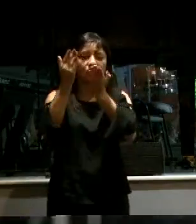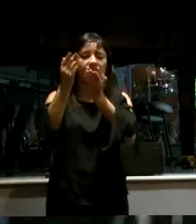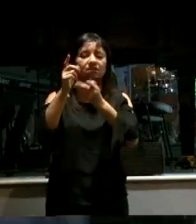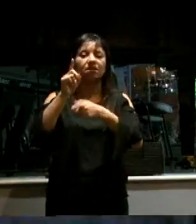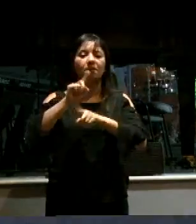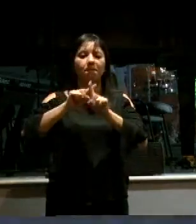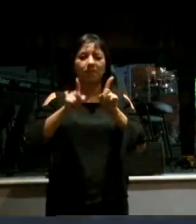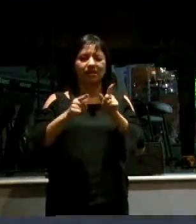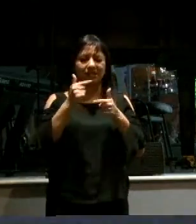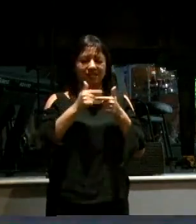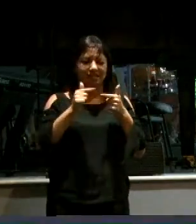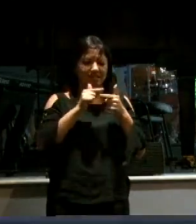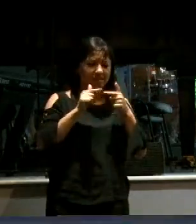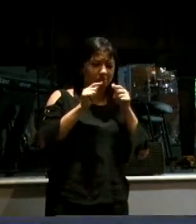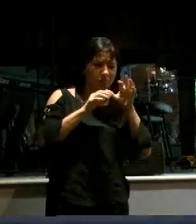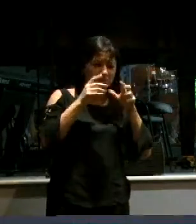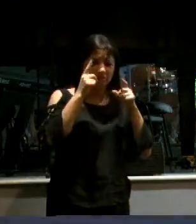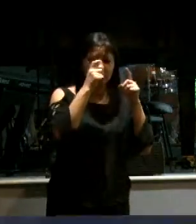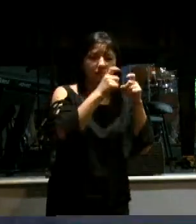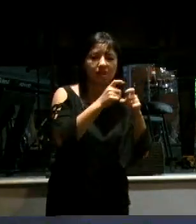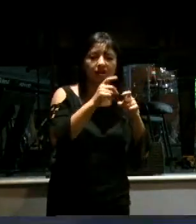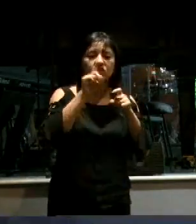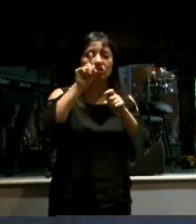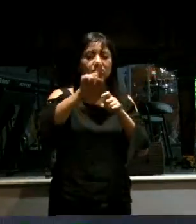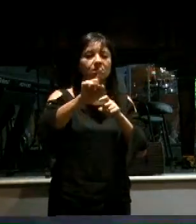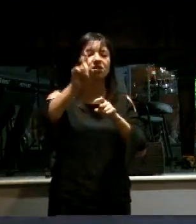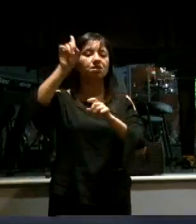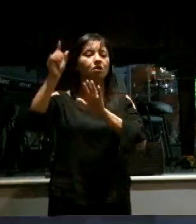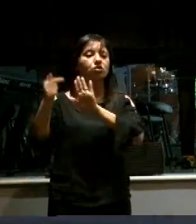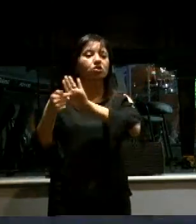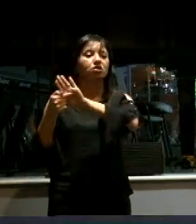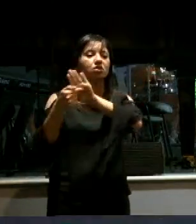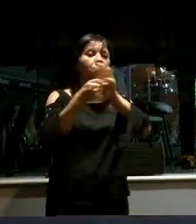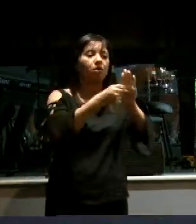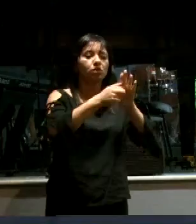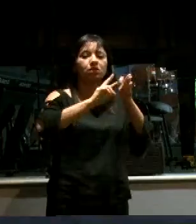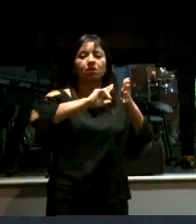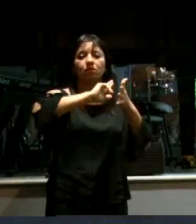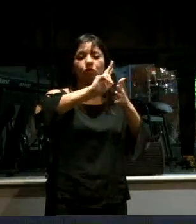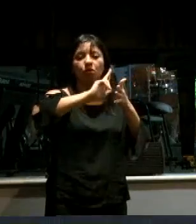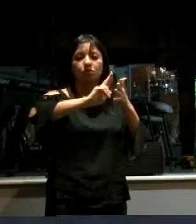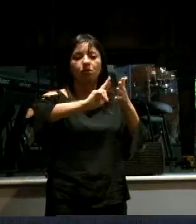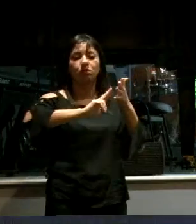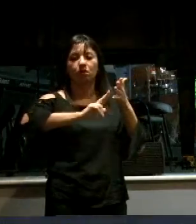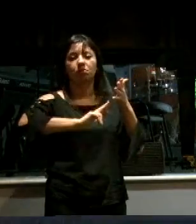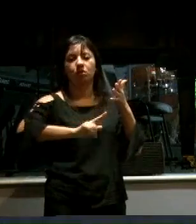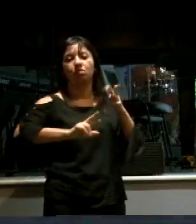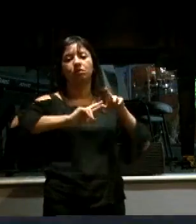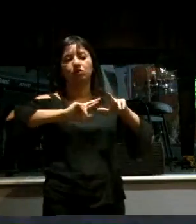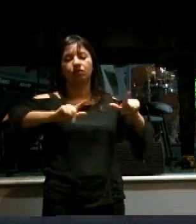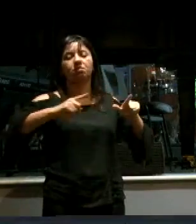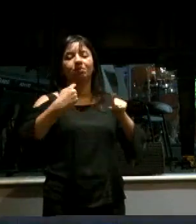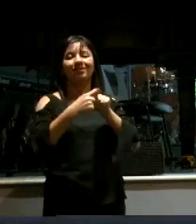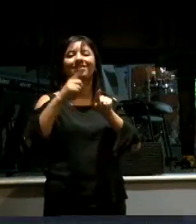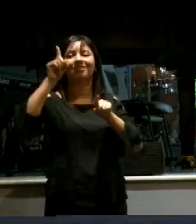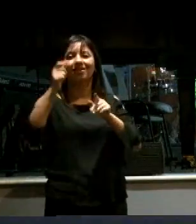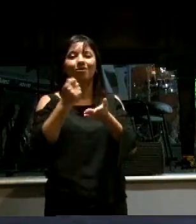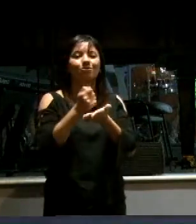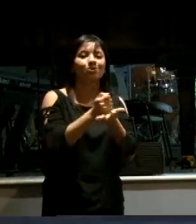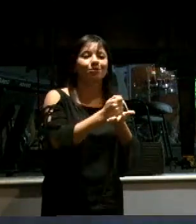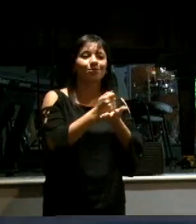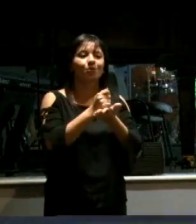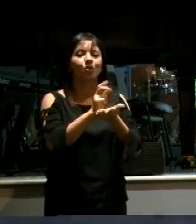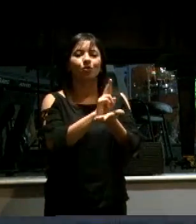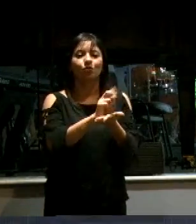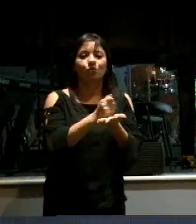nunca mais você queira viver uma vida controlando todas as coisas. Porque fé é